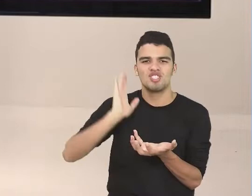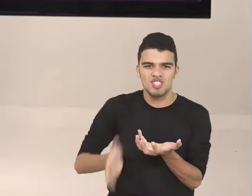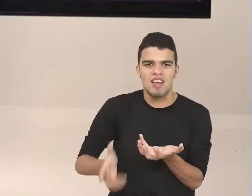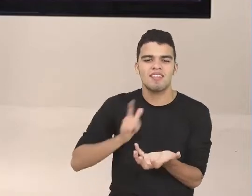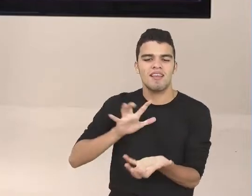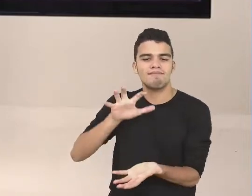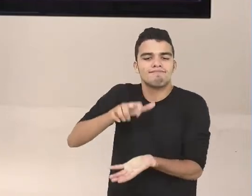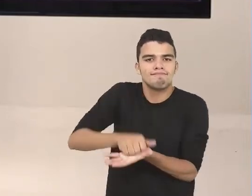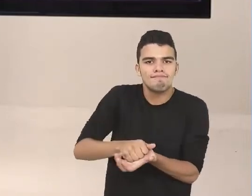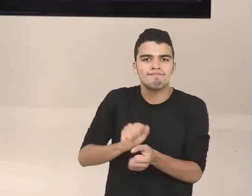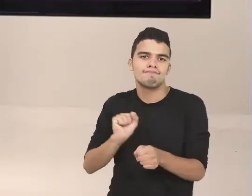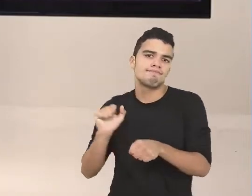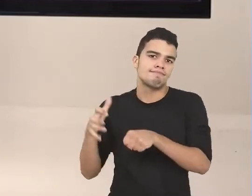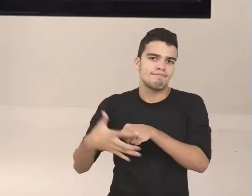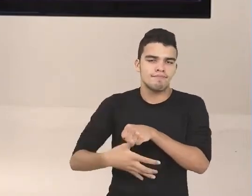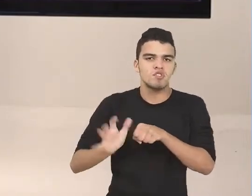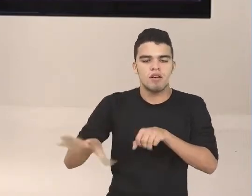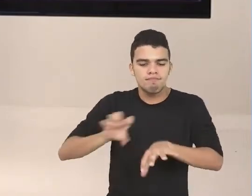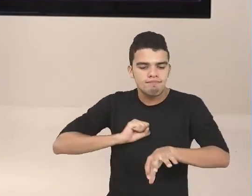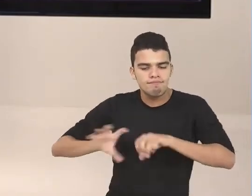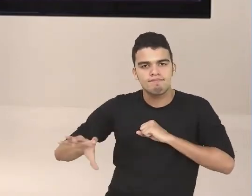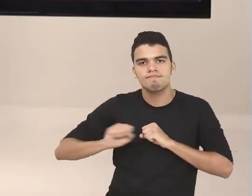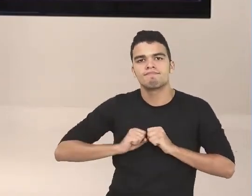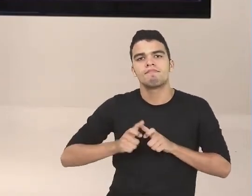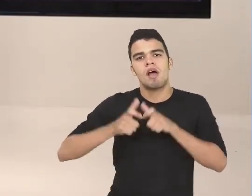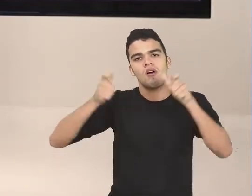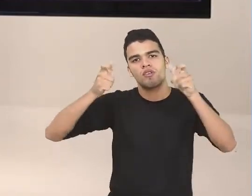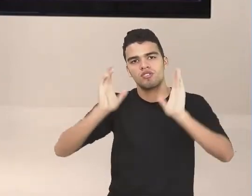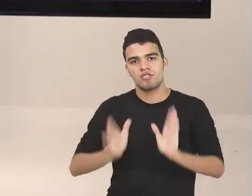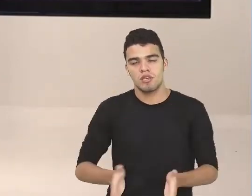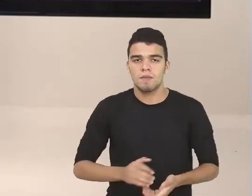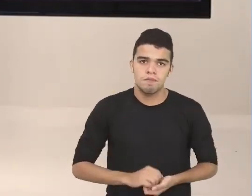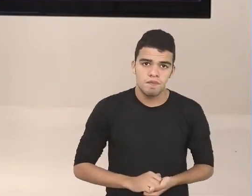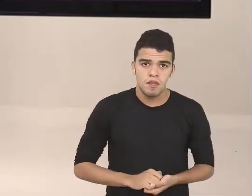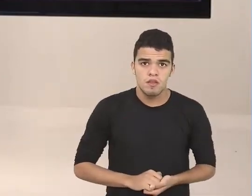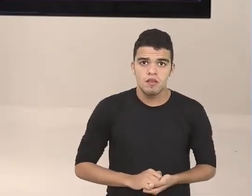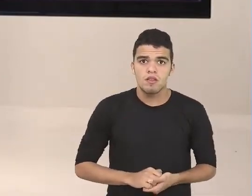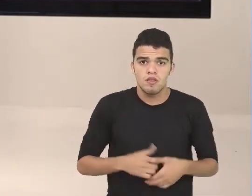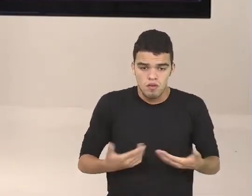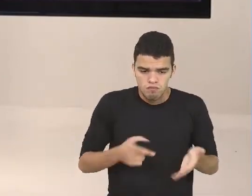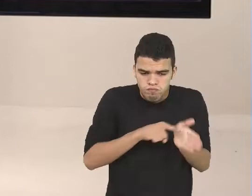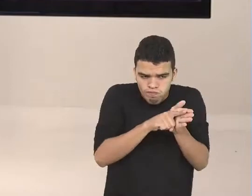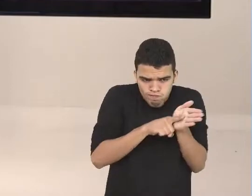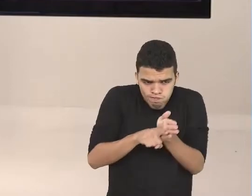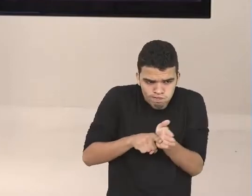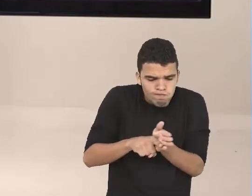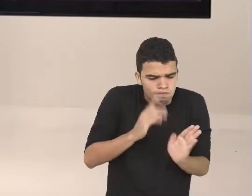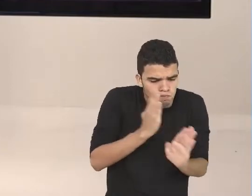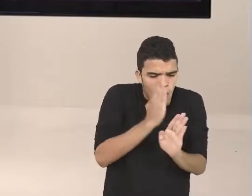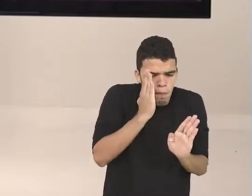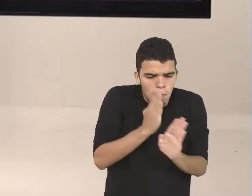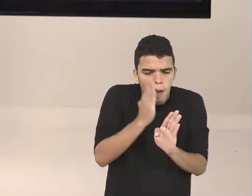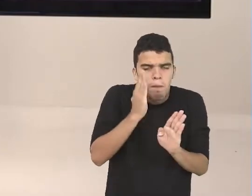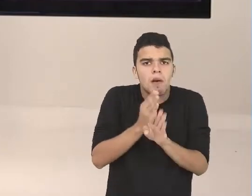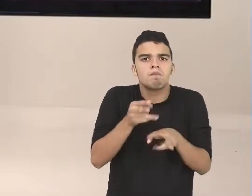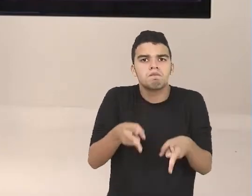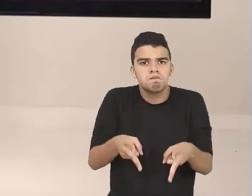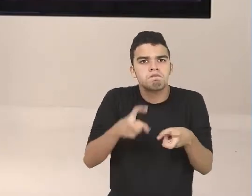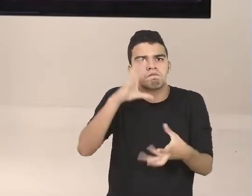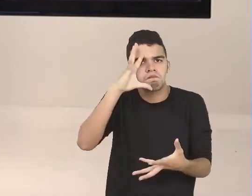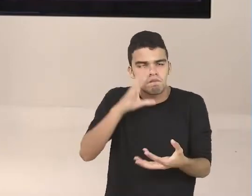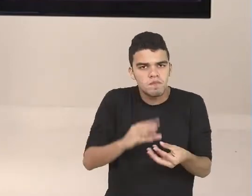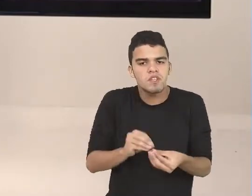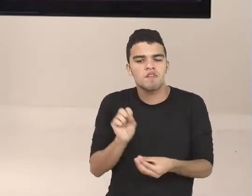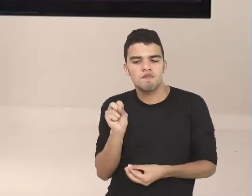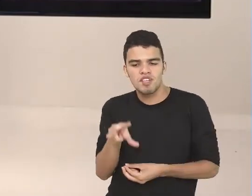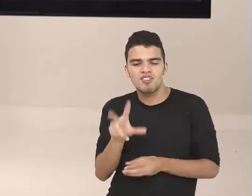da Covid-19. Depois que eles estudaram tudo isso, eles perceberam que esse vírus já